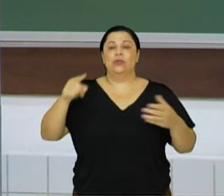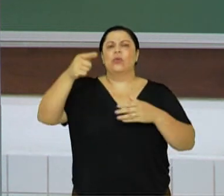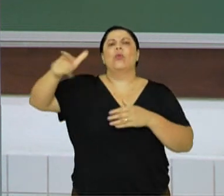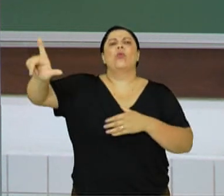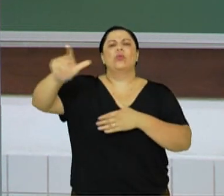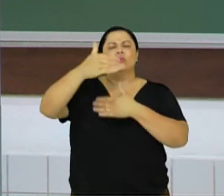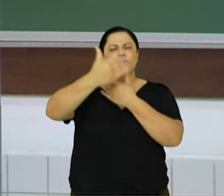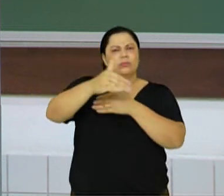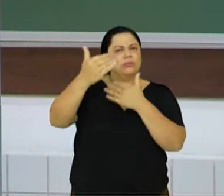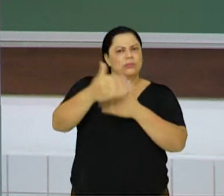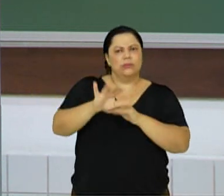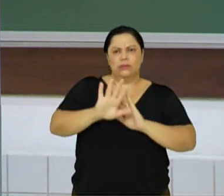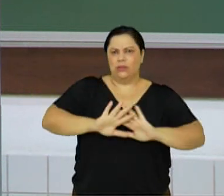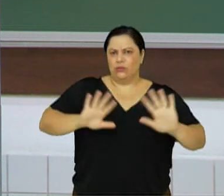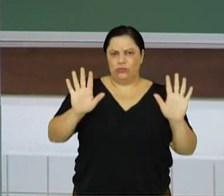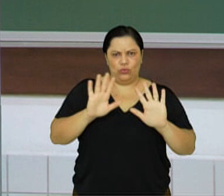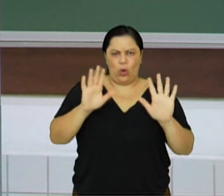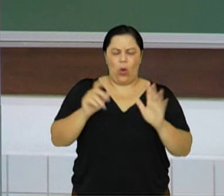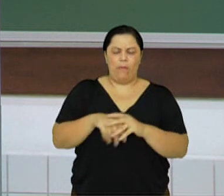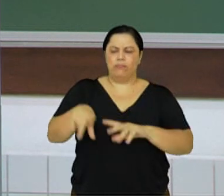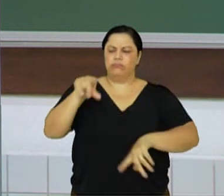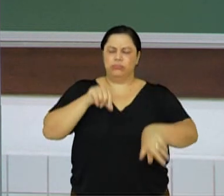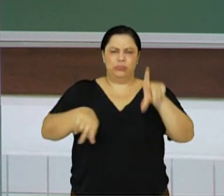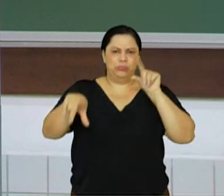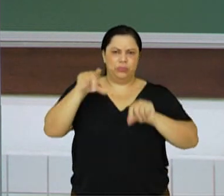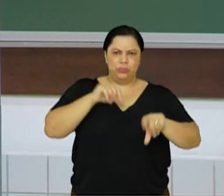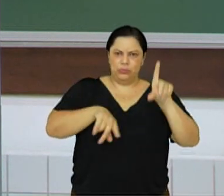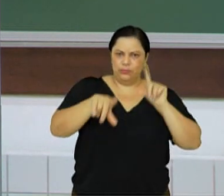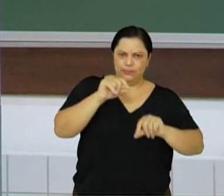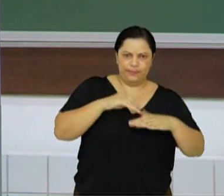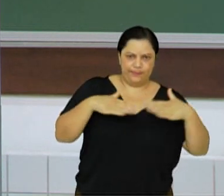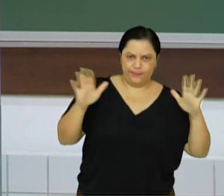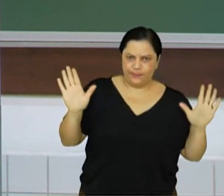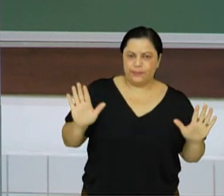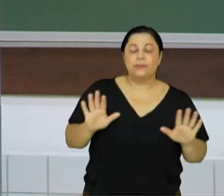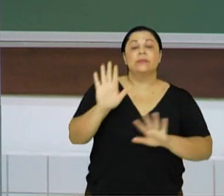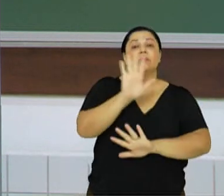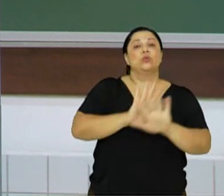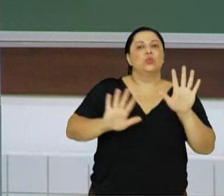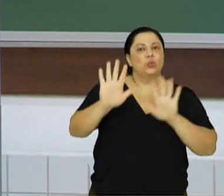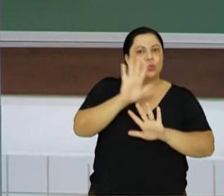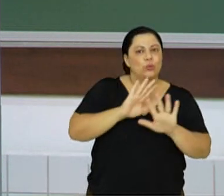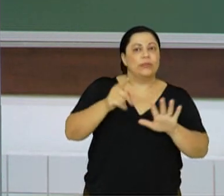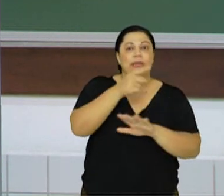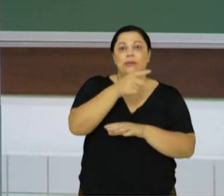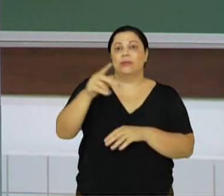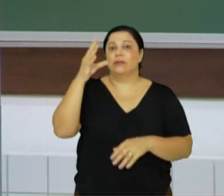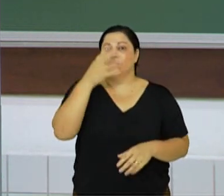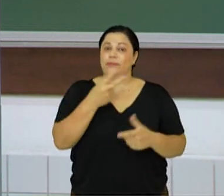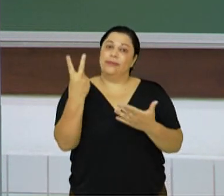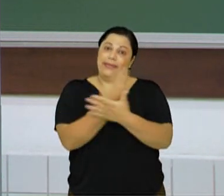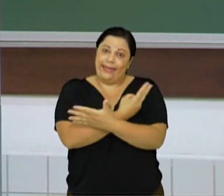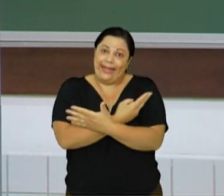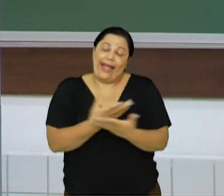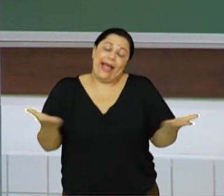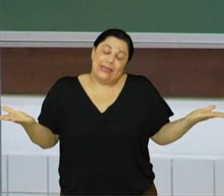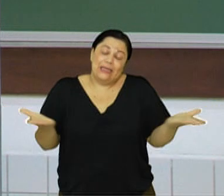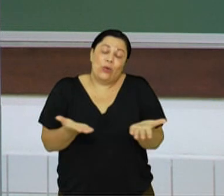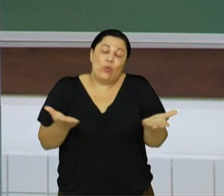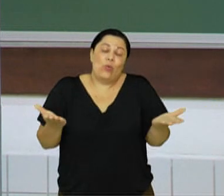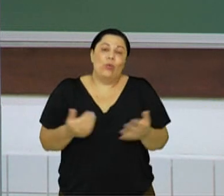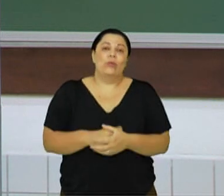prova múltipla escolha, mas mesmo assim fazer ela com muito cuidado para não errar. Então hoje o que a